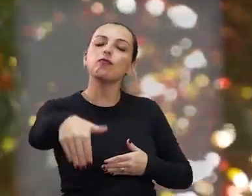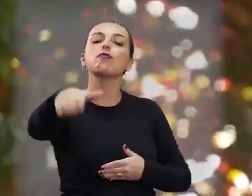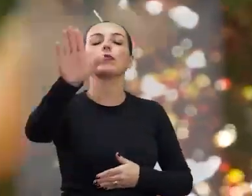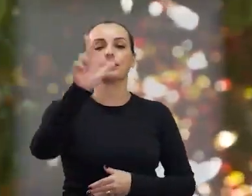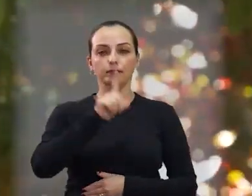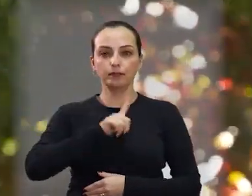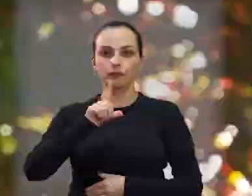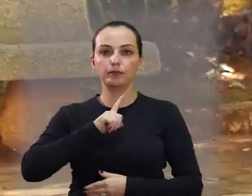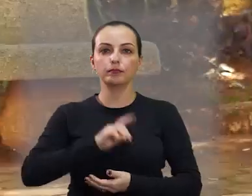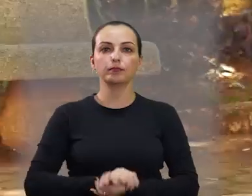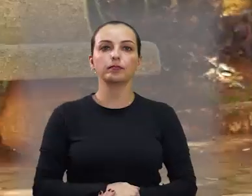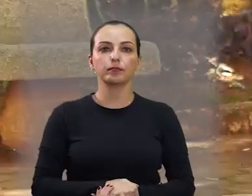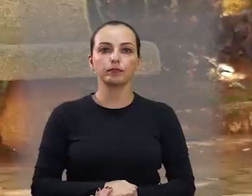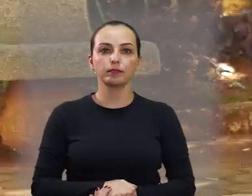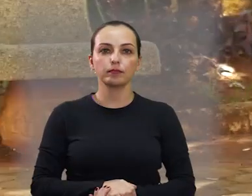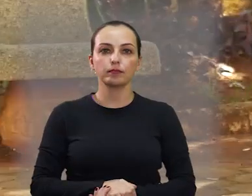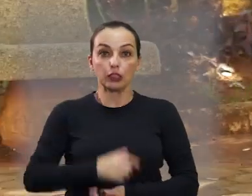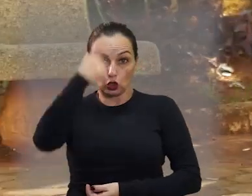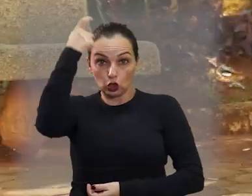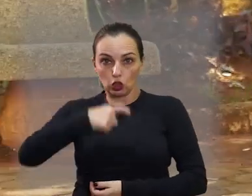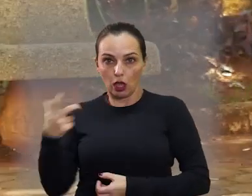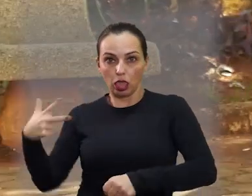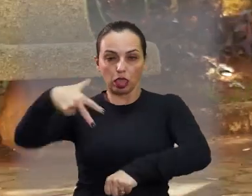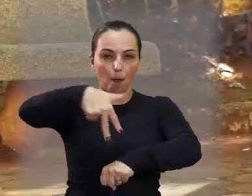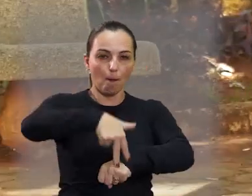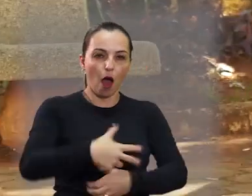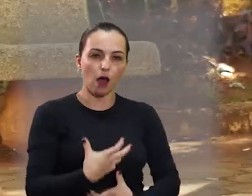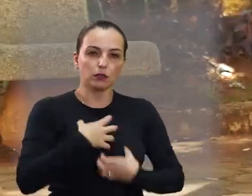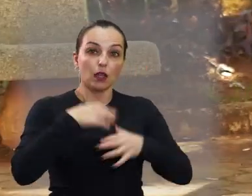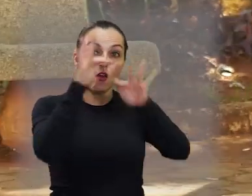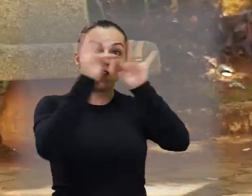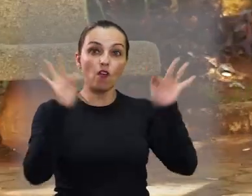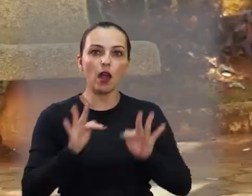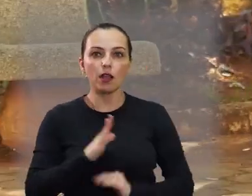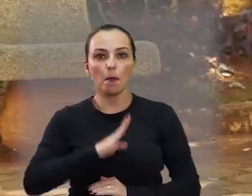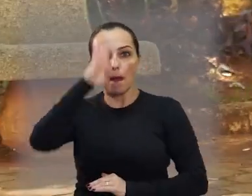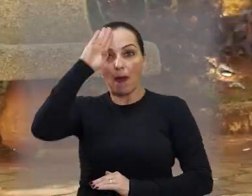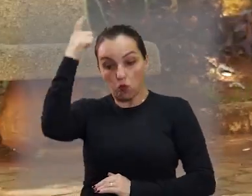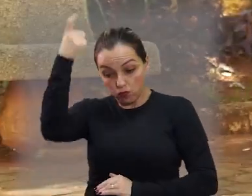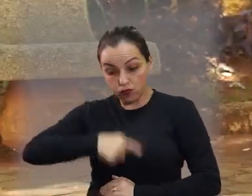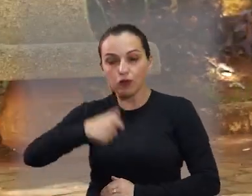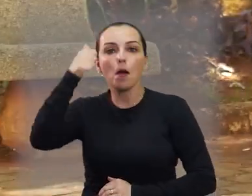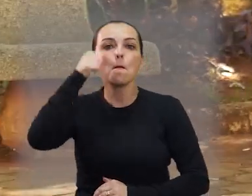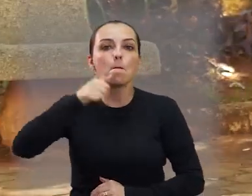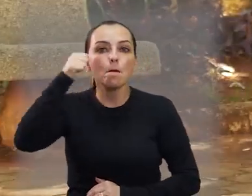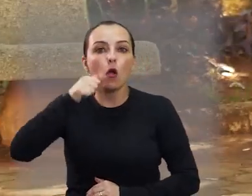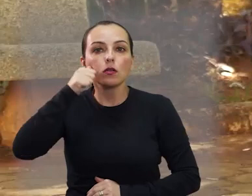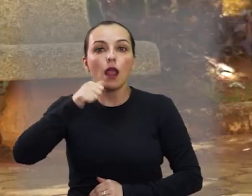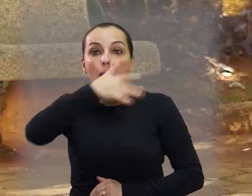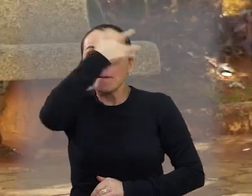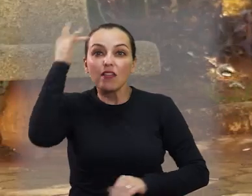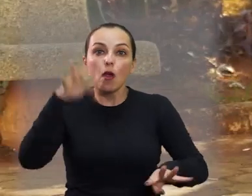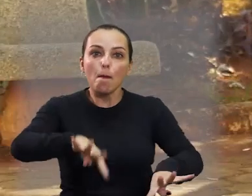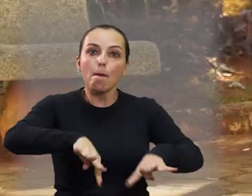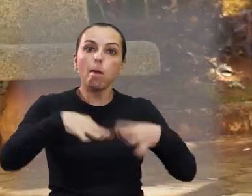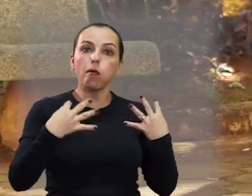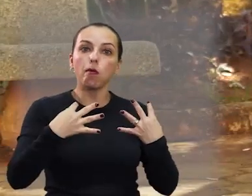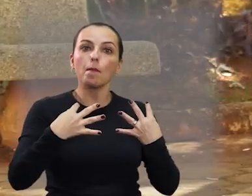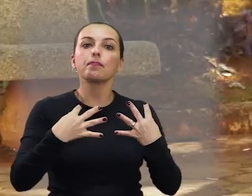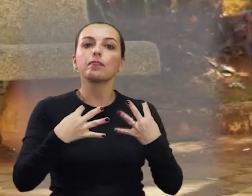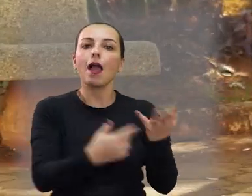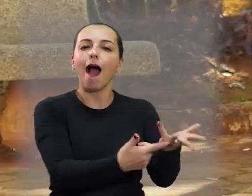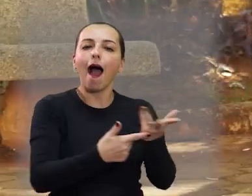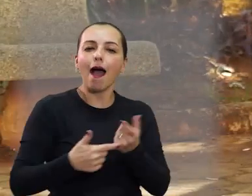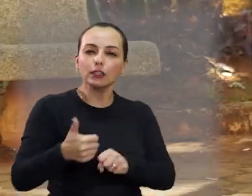para sobreviver. Eu fico muito feliz de estar ocupando esse espaço, principalmente enquanto mulher, de estar sendo reconhecida enquanto artista, não